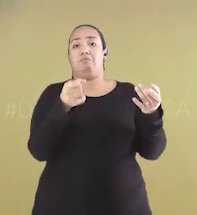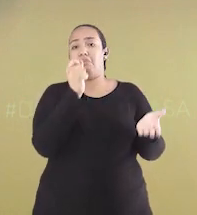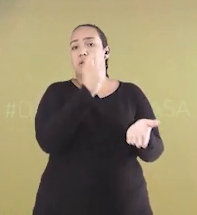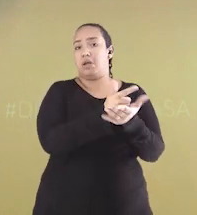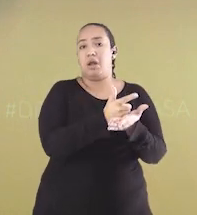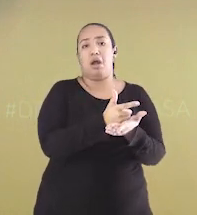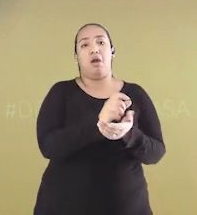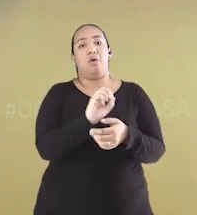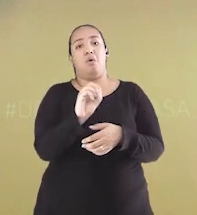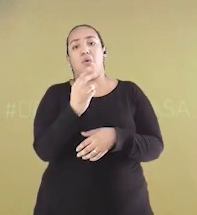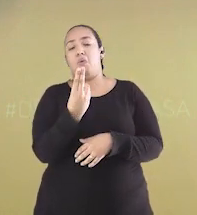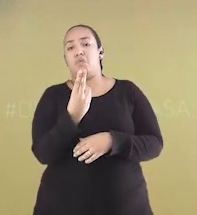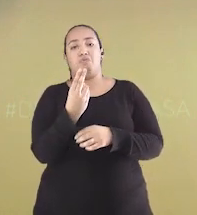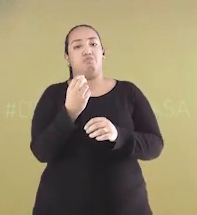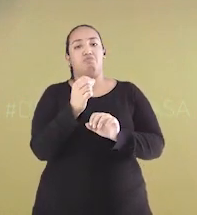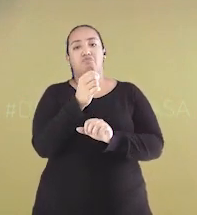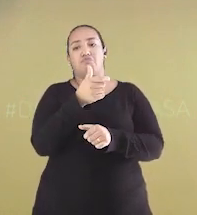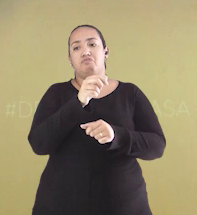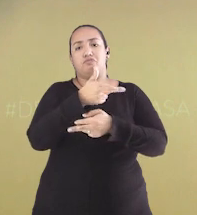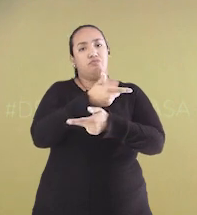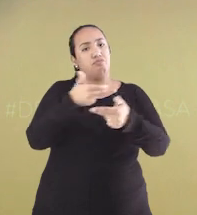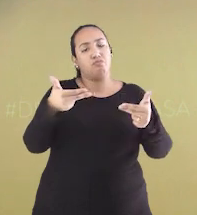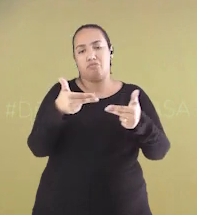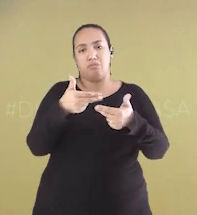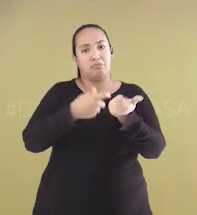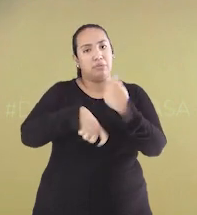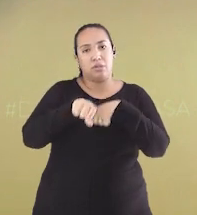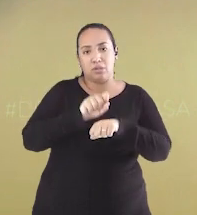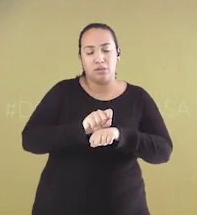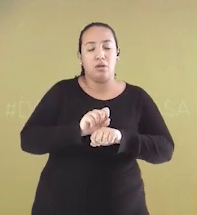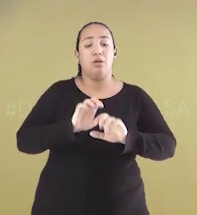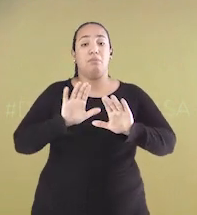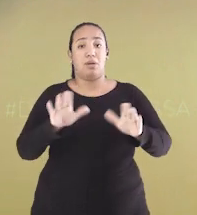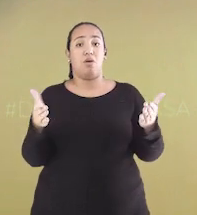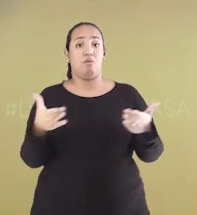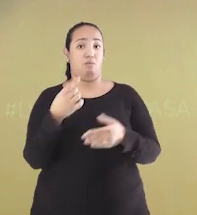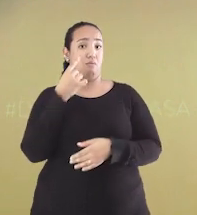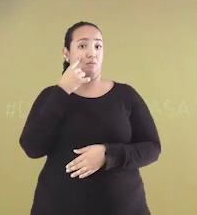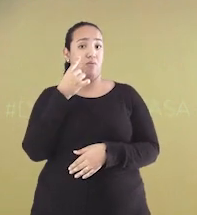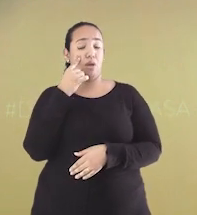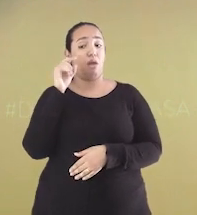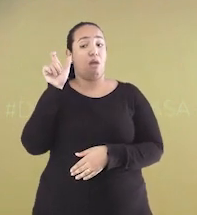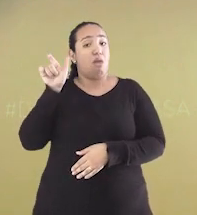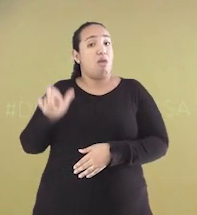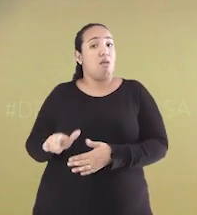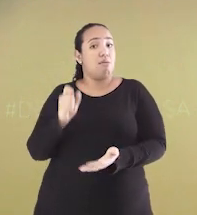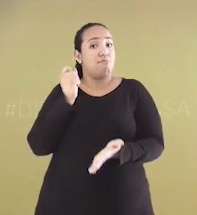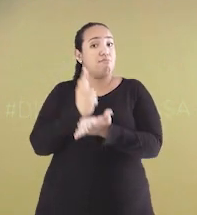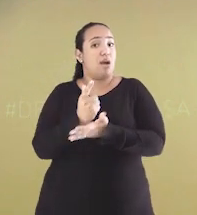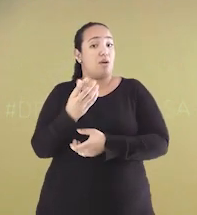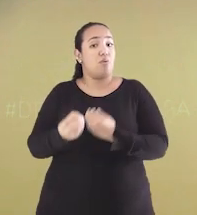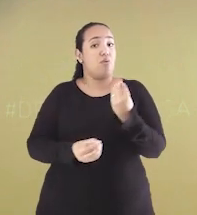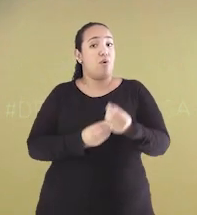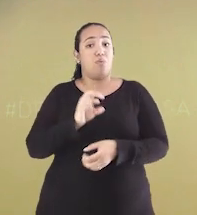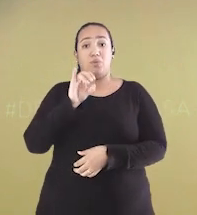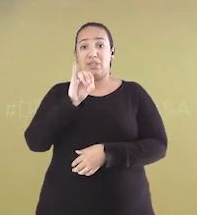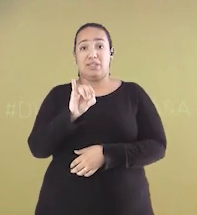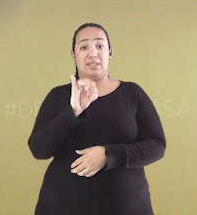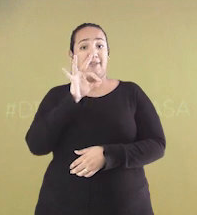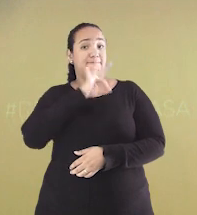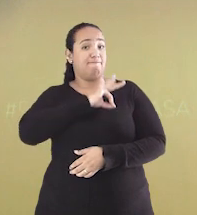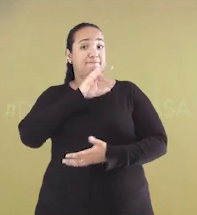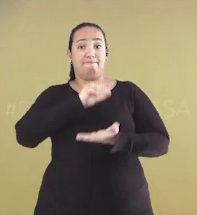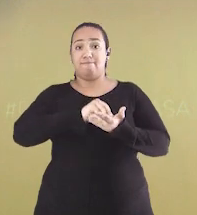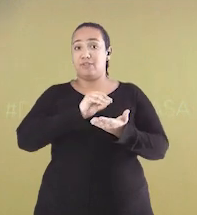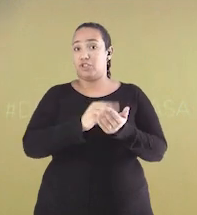cheques, saques em dinheiro e outras transações. Vamos ver agora quanto o Júlio vai pagar se ele deixar sua conta negativa por